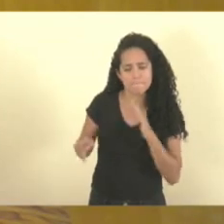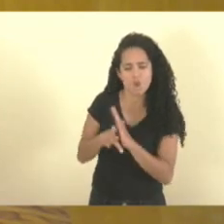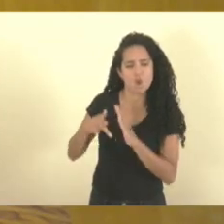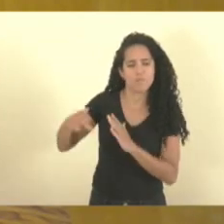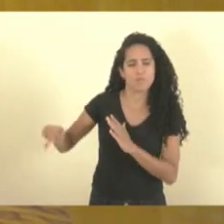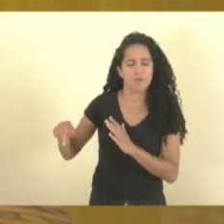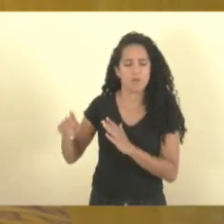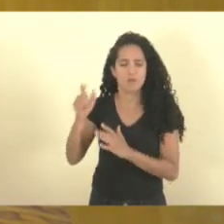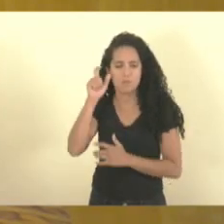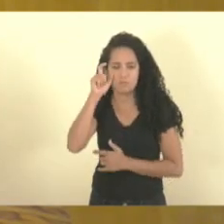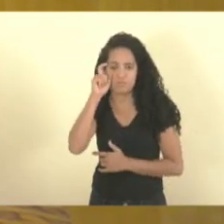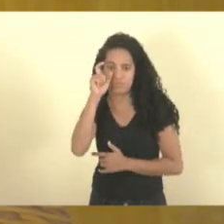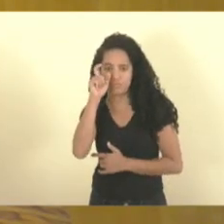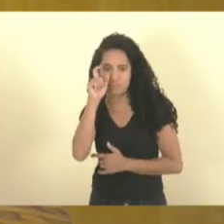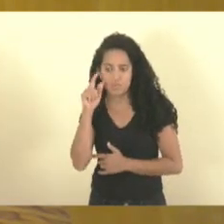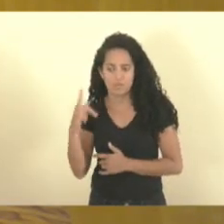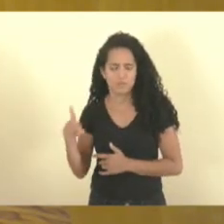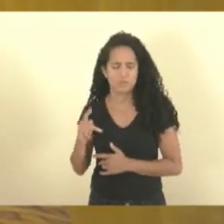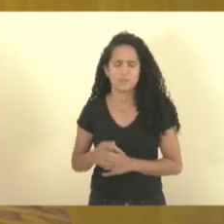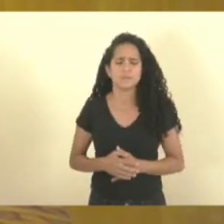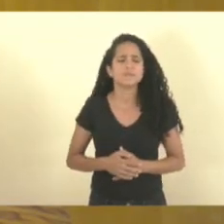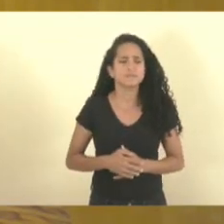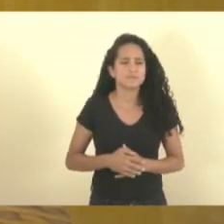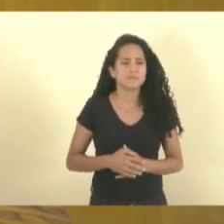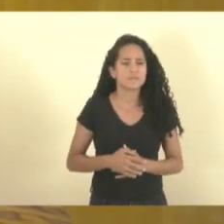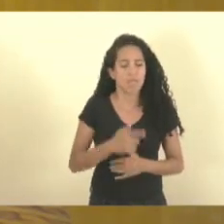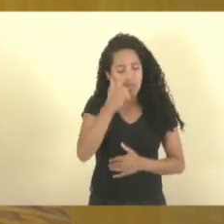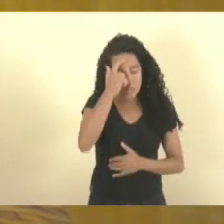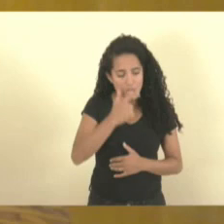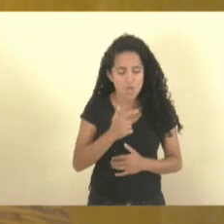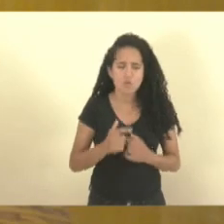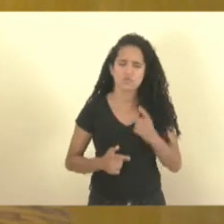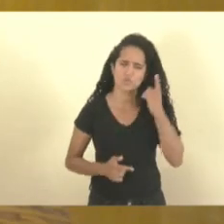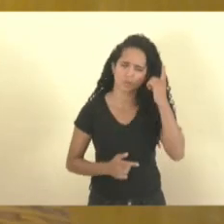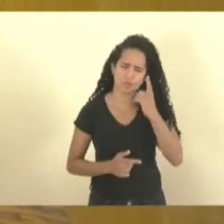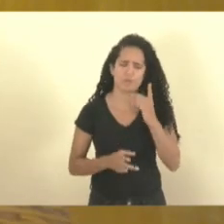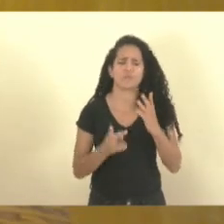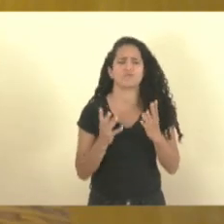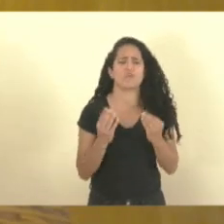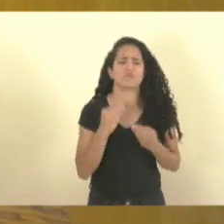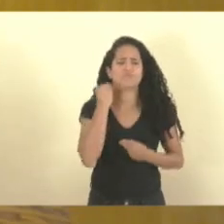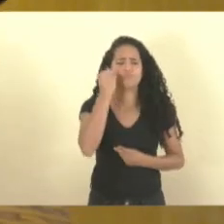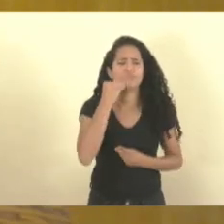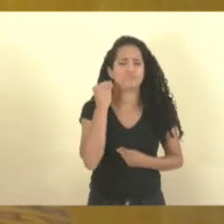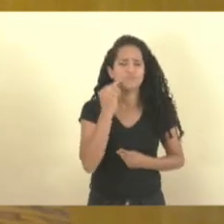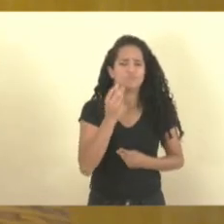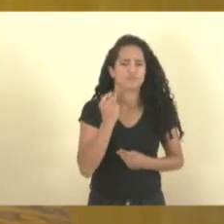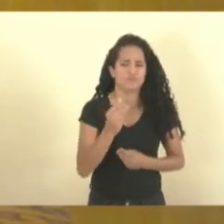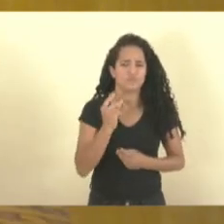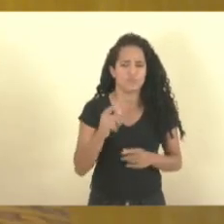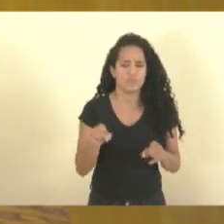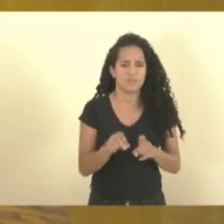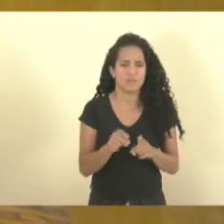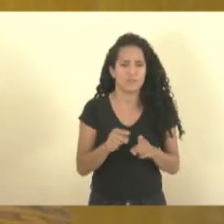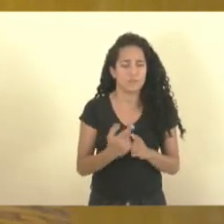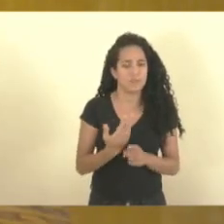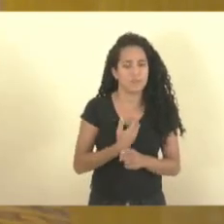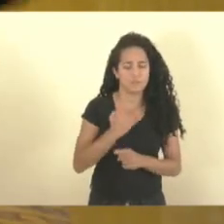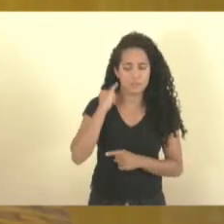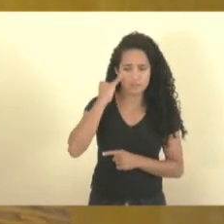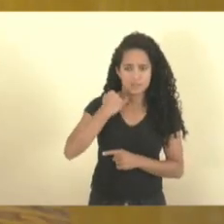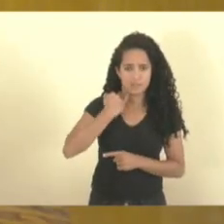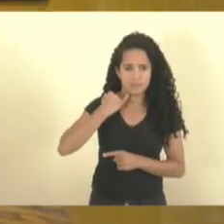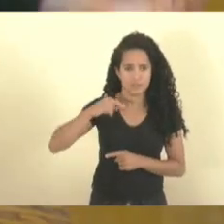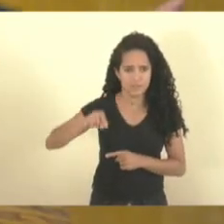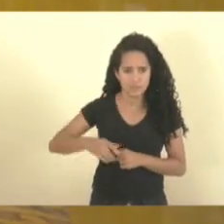Então é importante, e eu digo aqui como deputado de vários mandatos, e saudar a nossa querida amiga Janete, que é